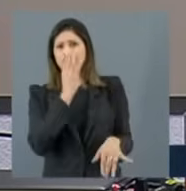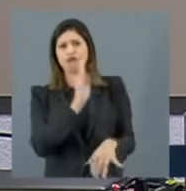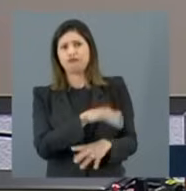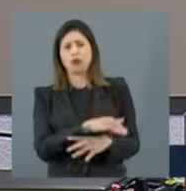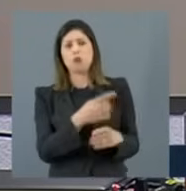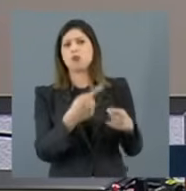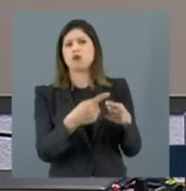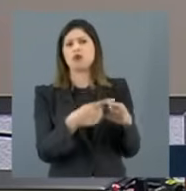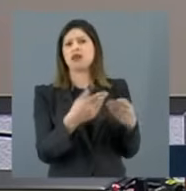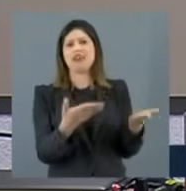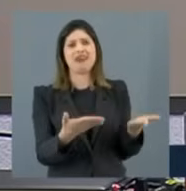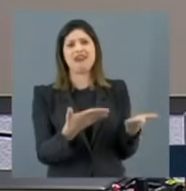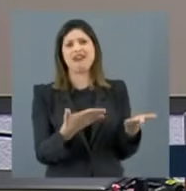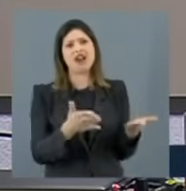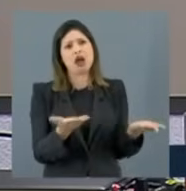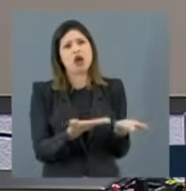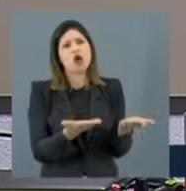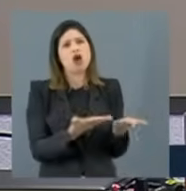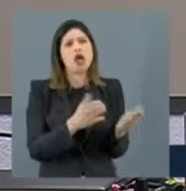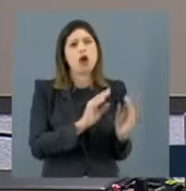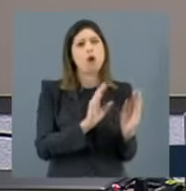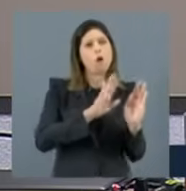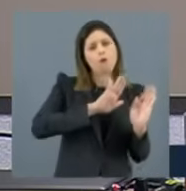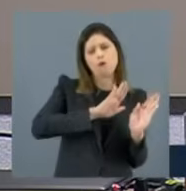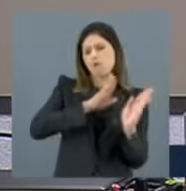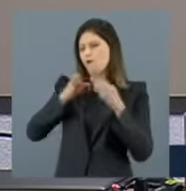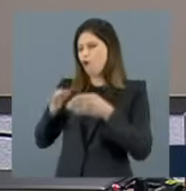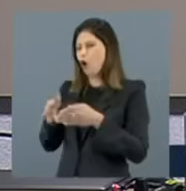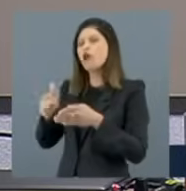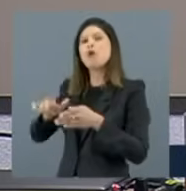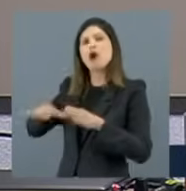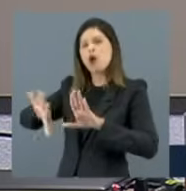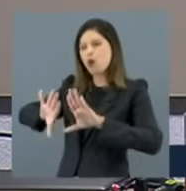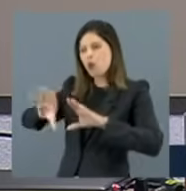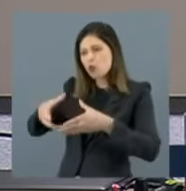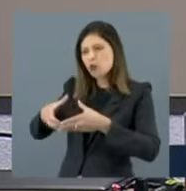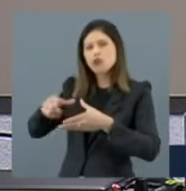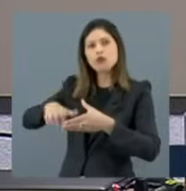alvo passou a ser os bolsonaristas.